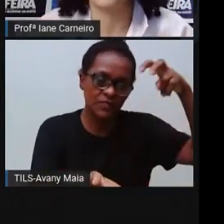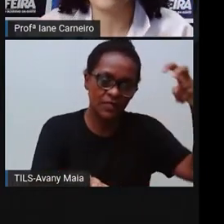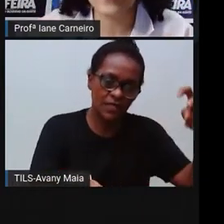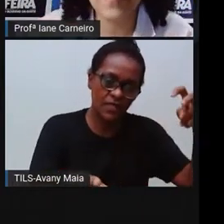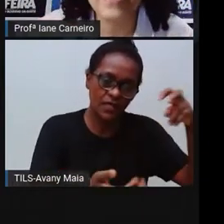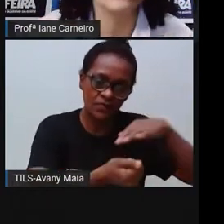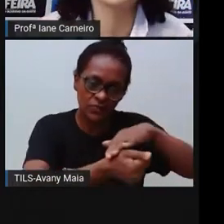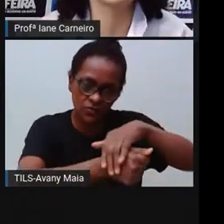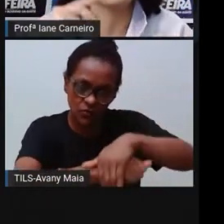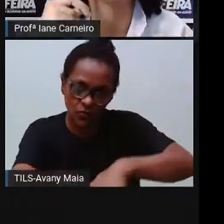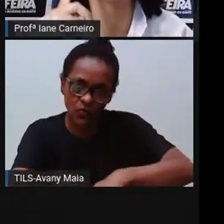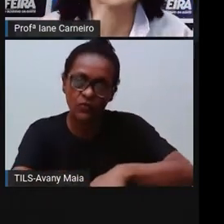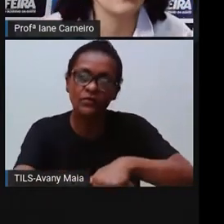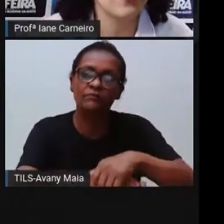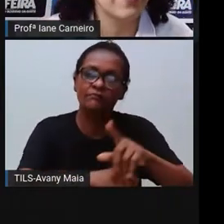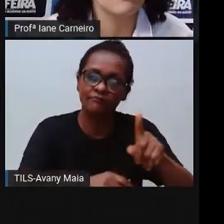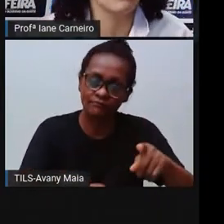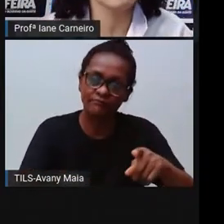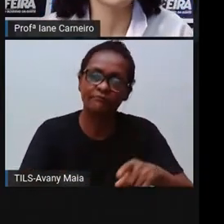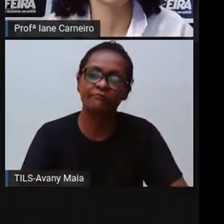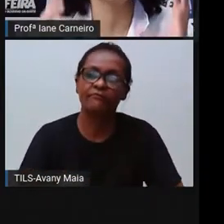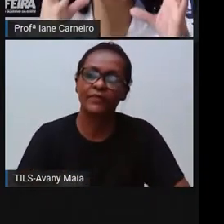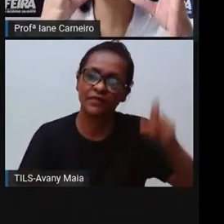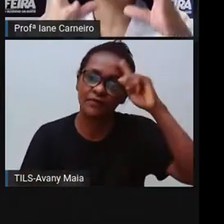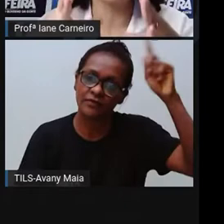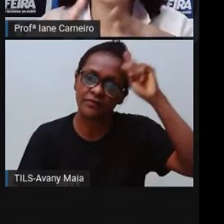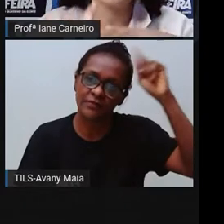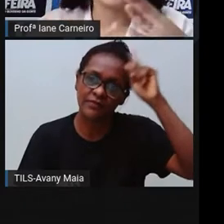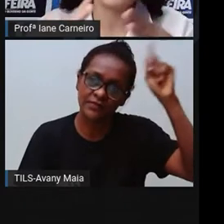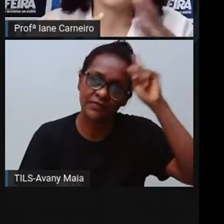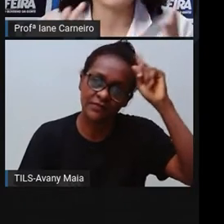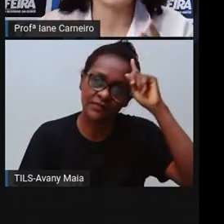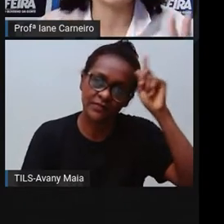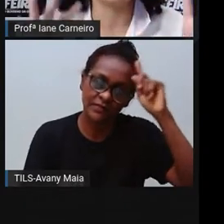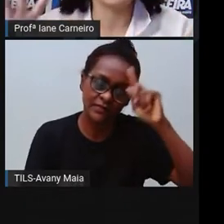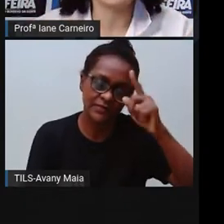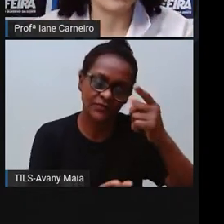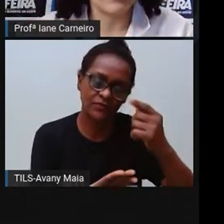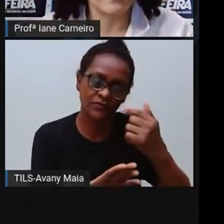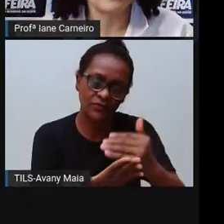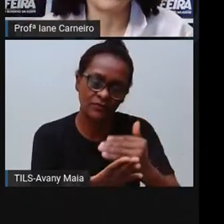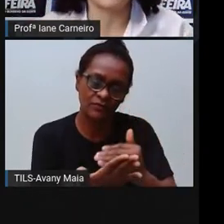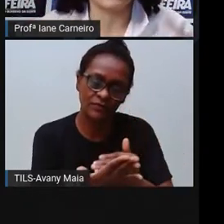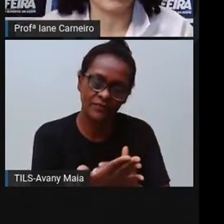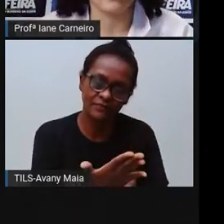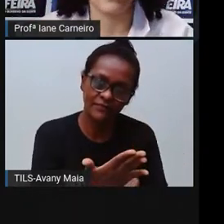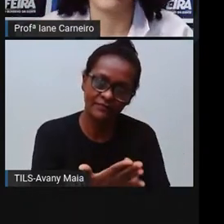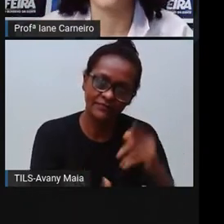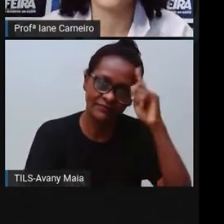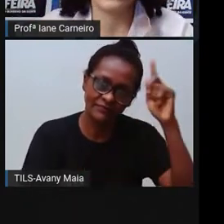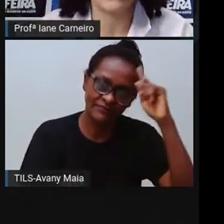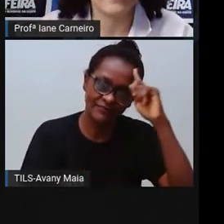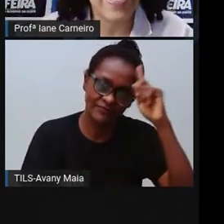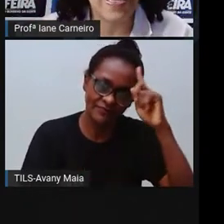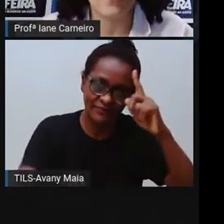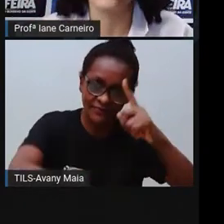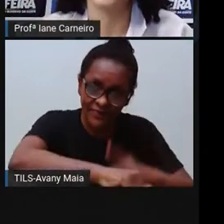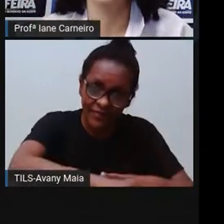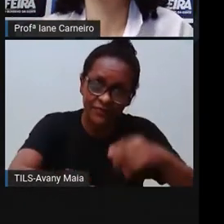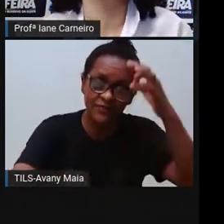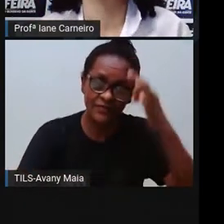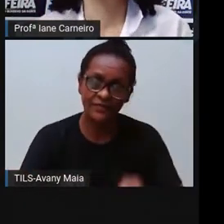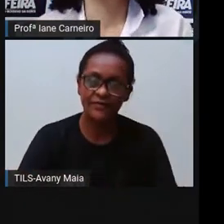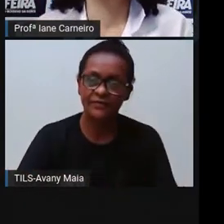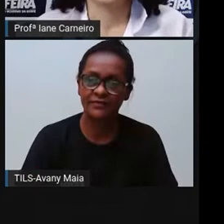anteriores, a gente falou sobre isso, sobre a rotina, a importância da gente fazer as coisas no seu tempo, né? No seu tempo ideal,